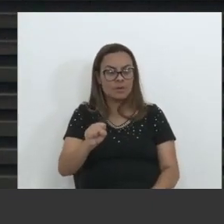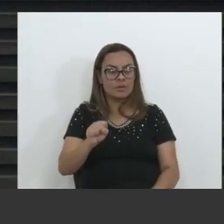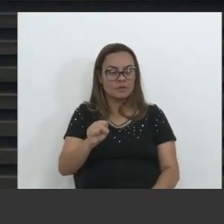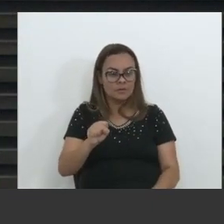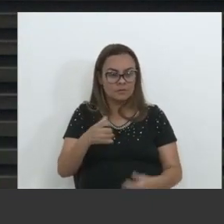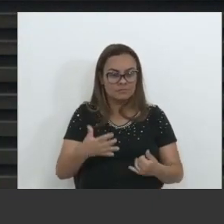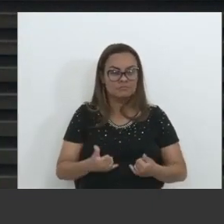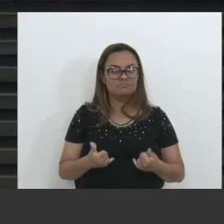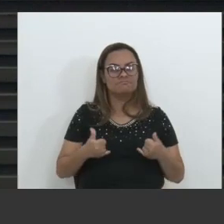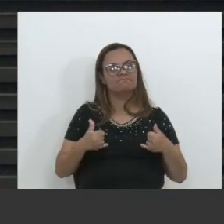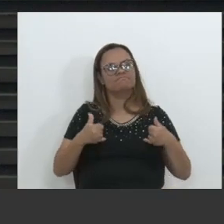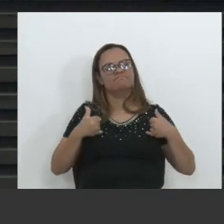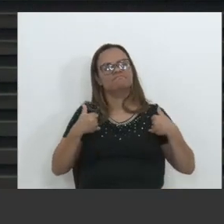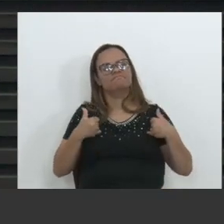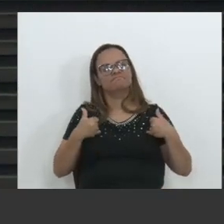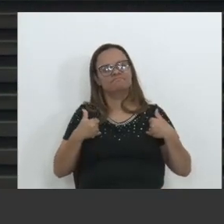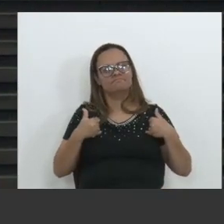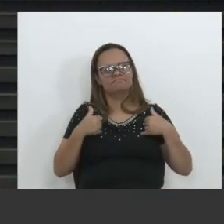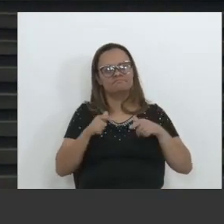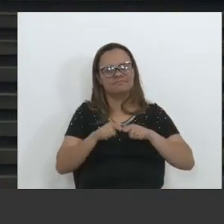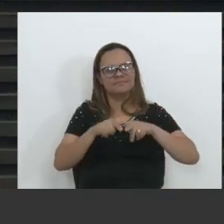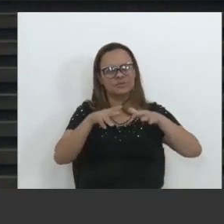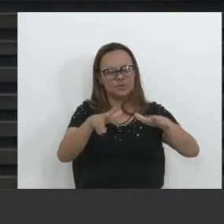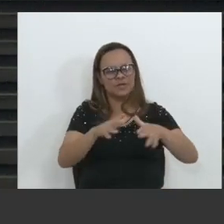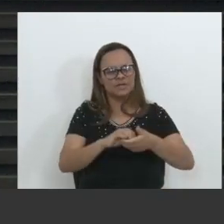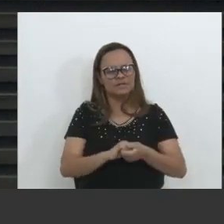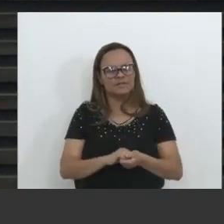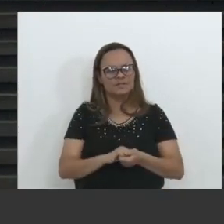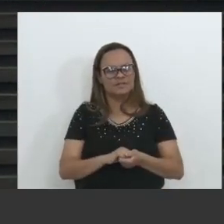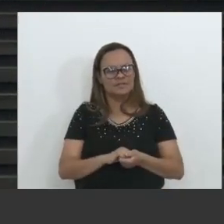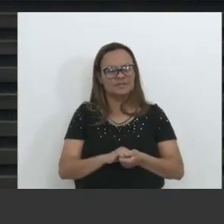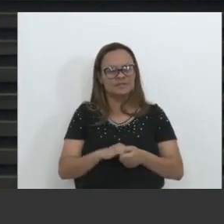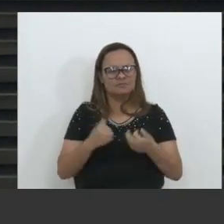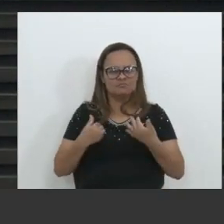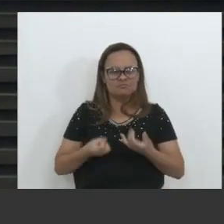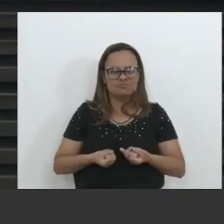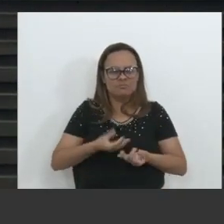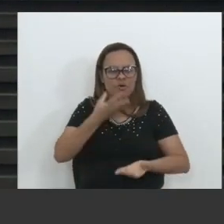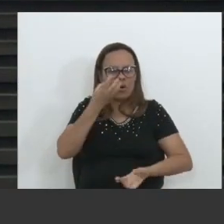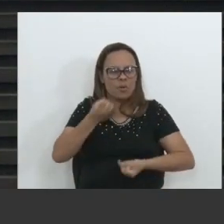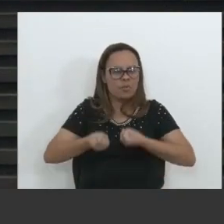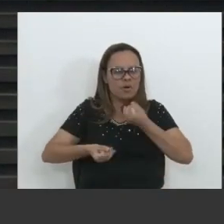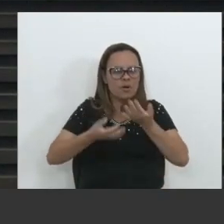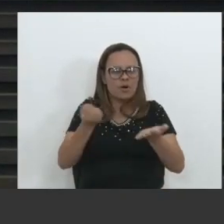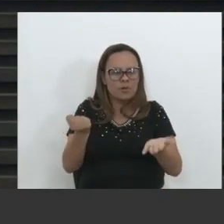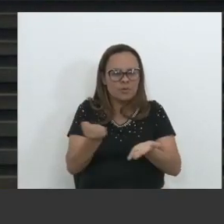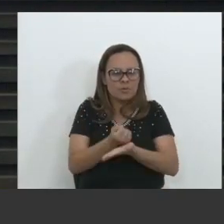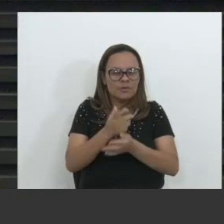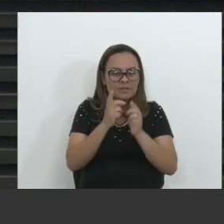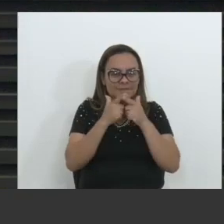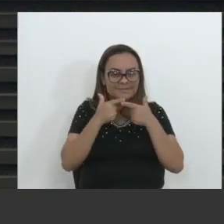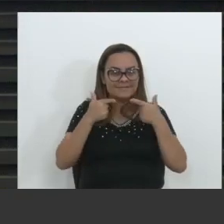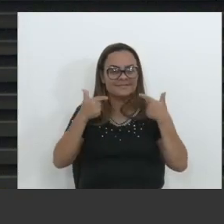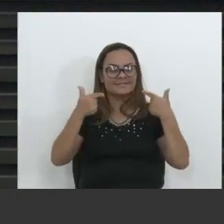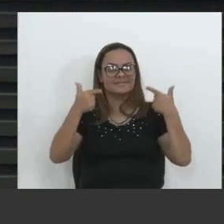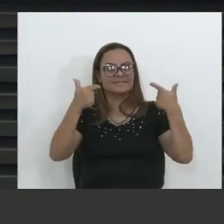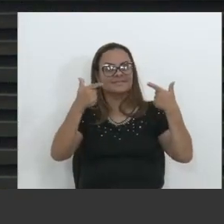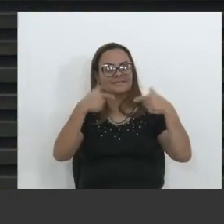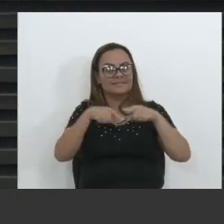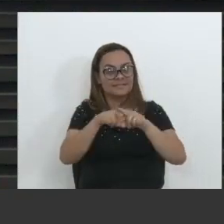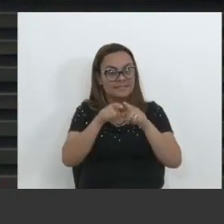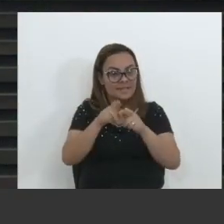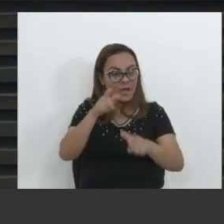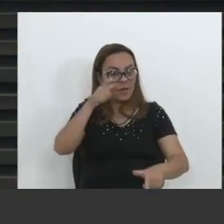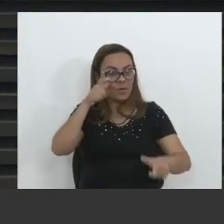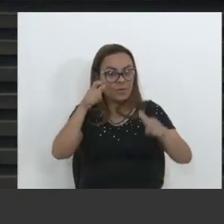orgulho de falar que era de Guarulhos vamos perpetuar O Legado deles com um sorriso no rosto e assistindo